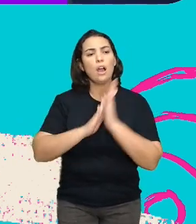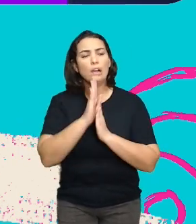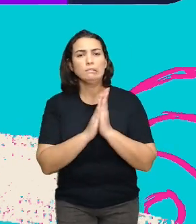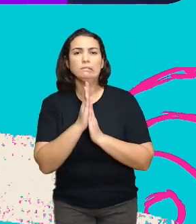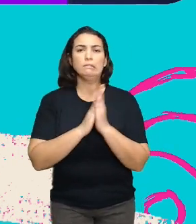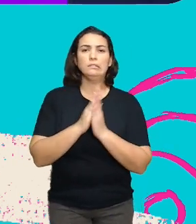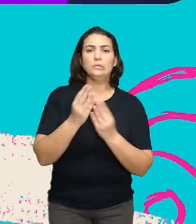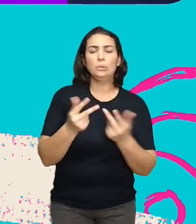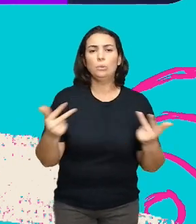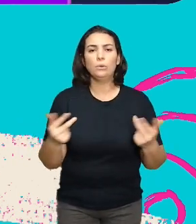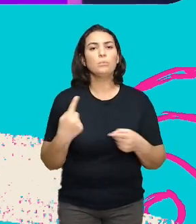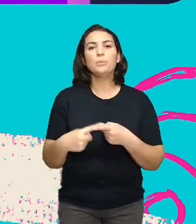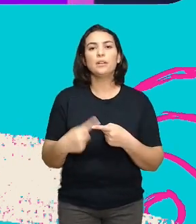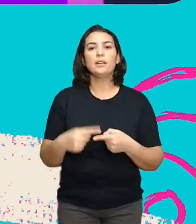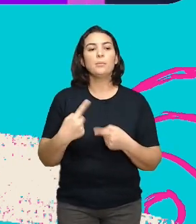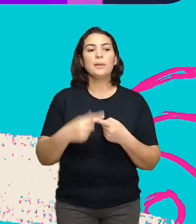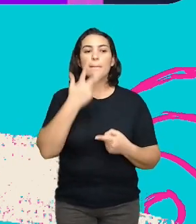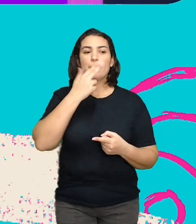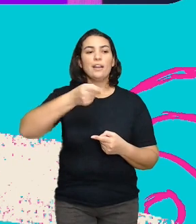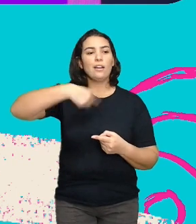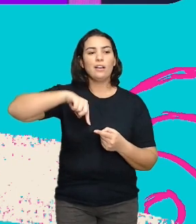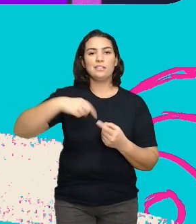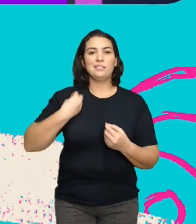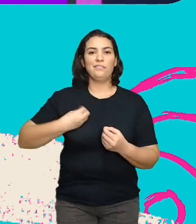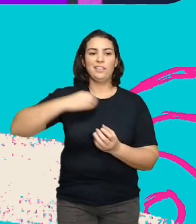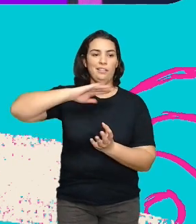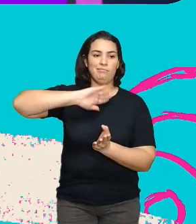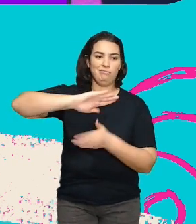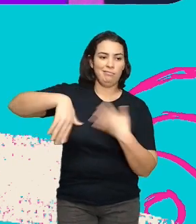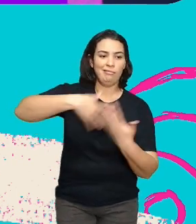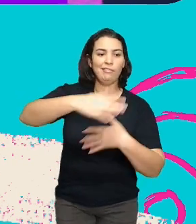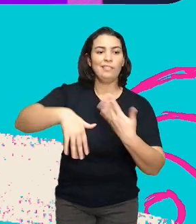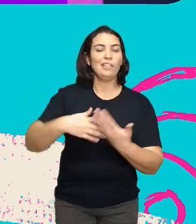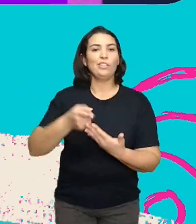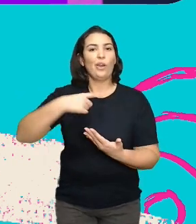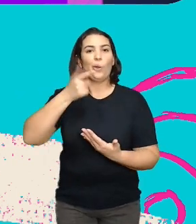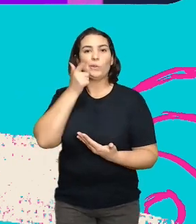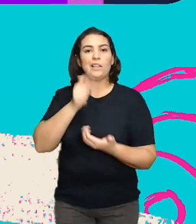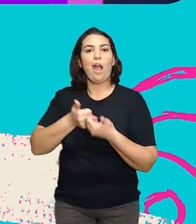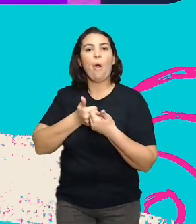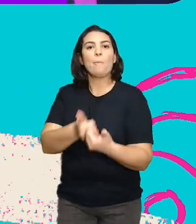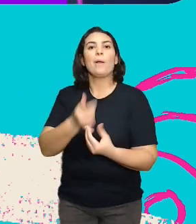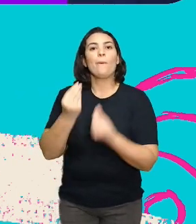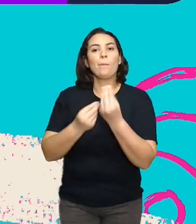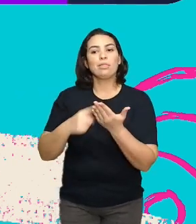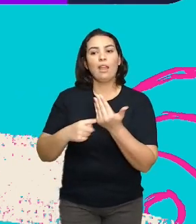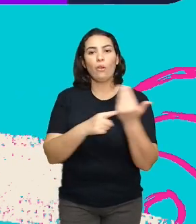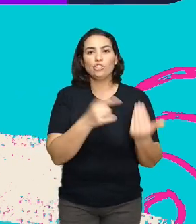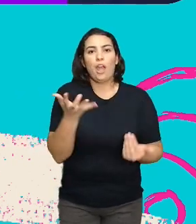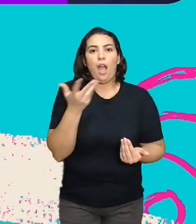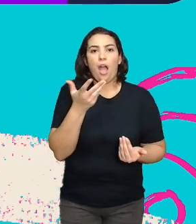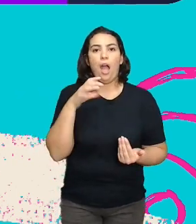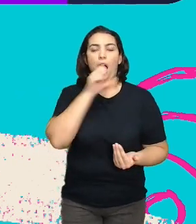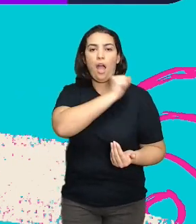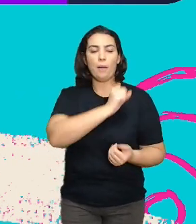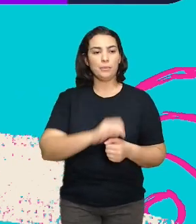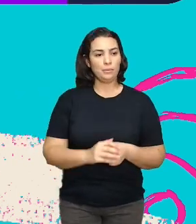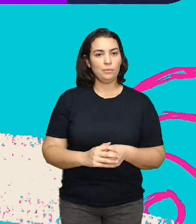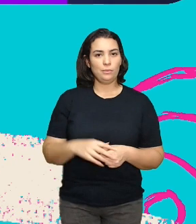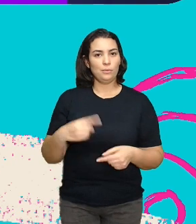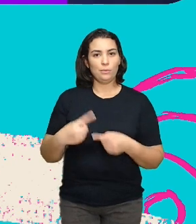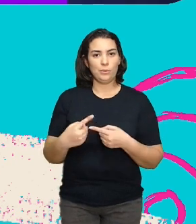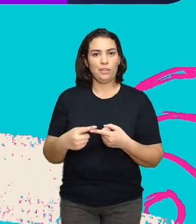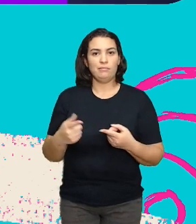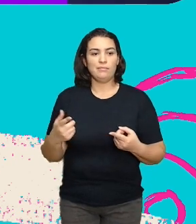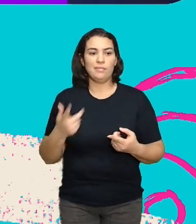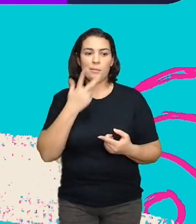gente vive num tsunami. E a gente não consegue acompanhar a velocidade que a tecnologia tem feito, né? A gente está lá, a hora que eu